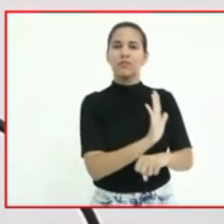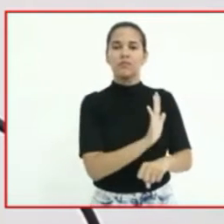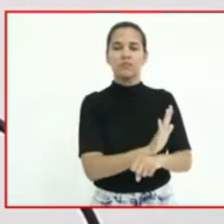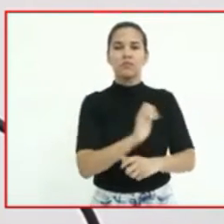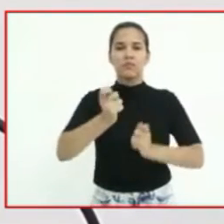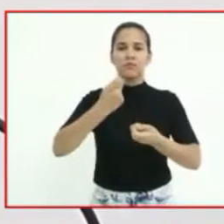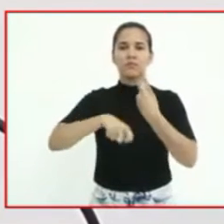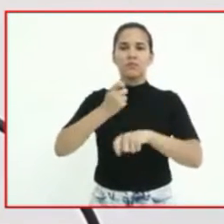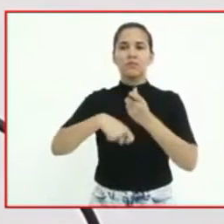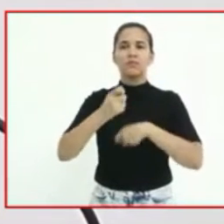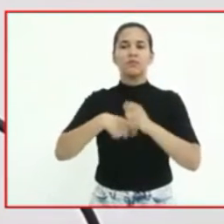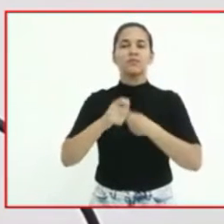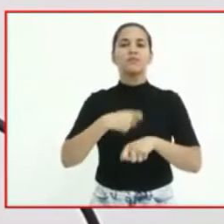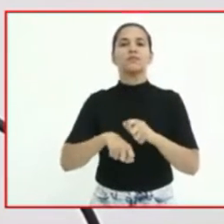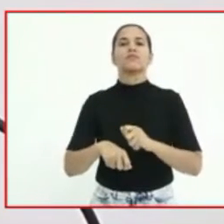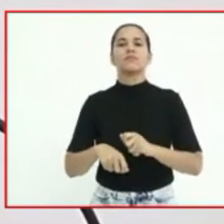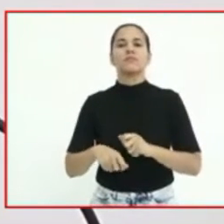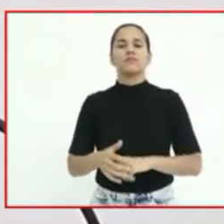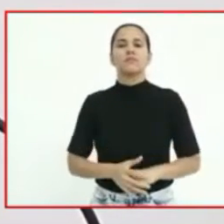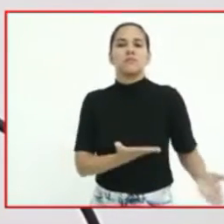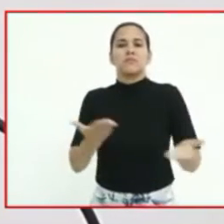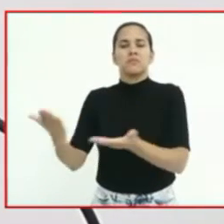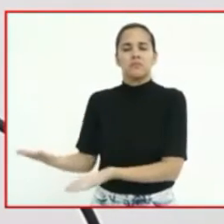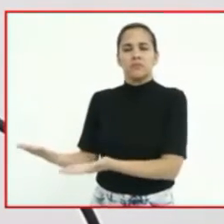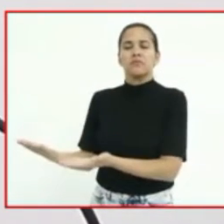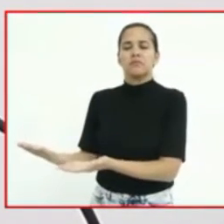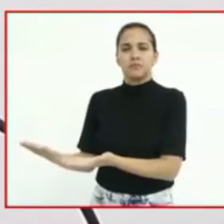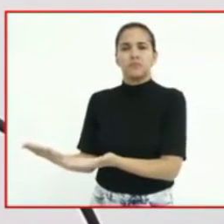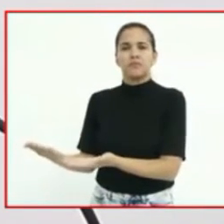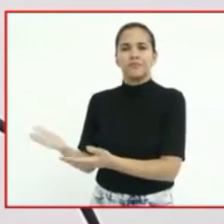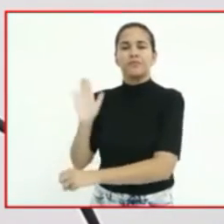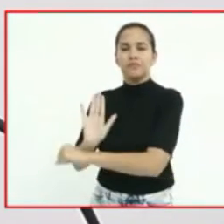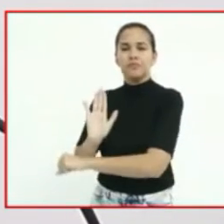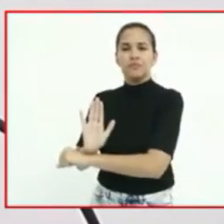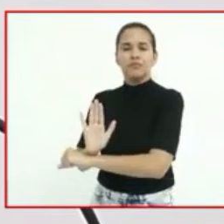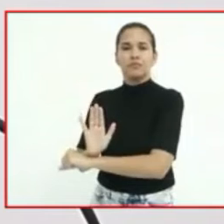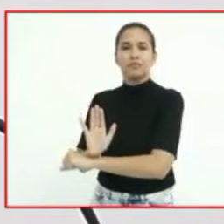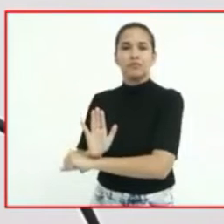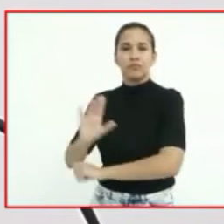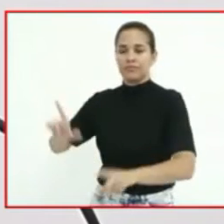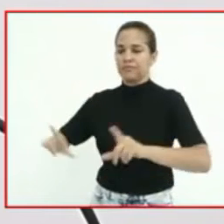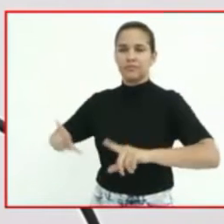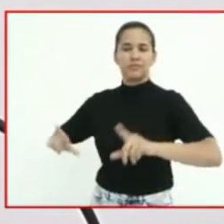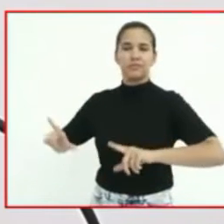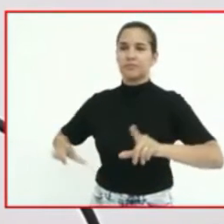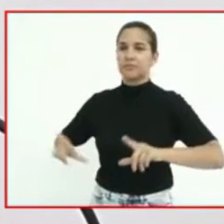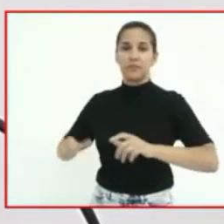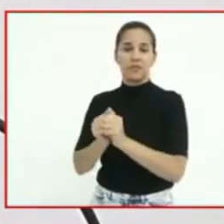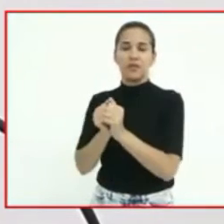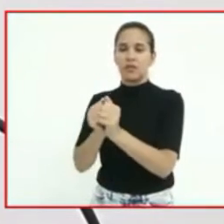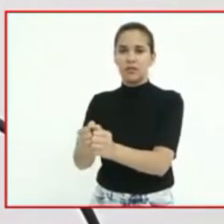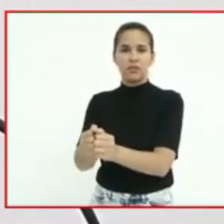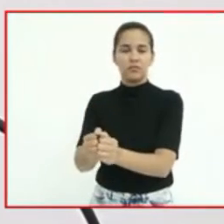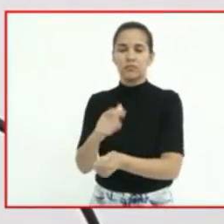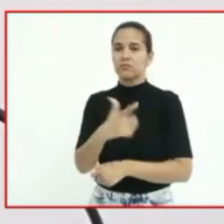ajudar a administração. Já colocamos o cargo dele à disposição, porque trabalhar com ela não dá. Vi o